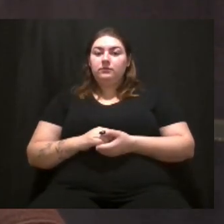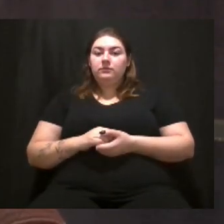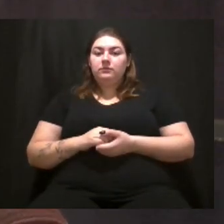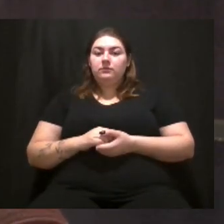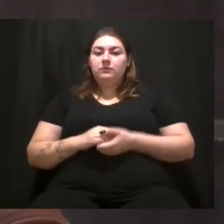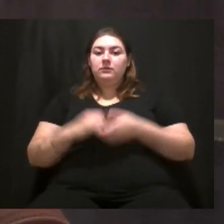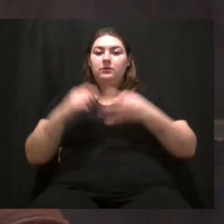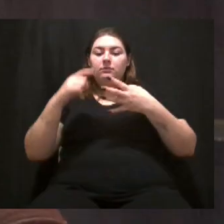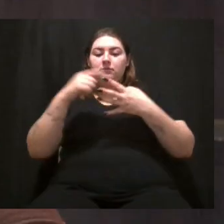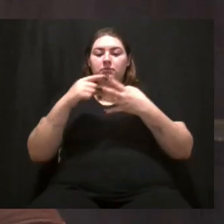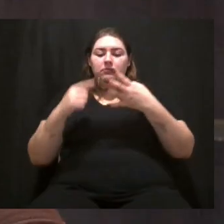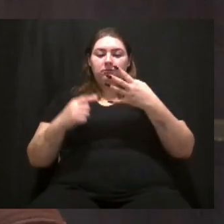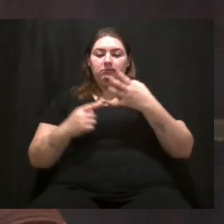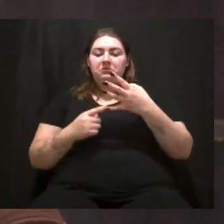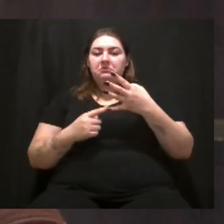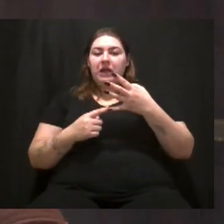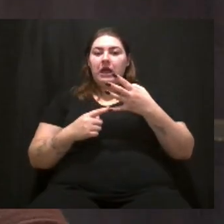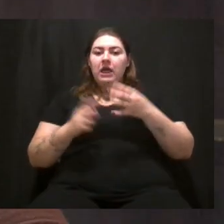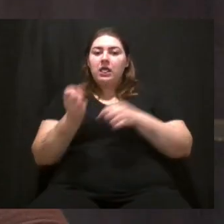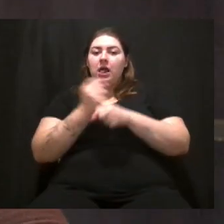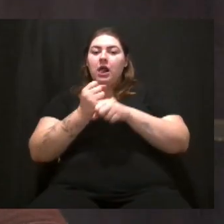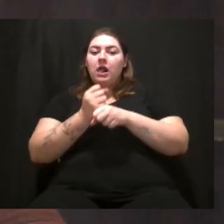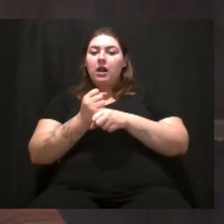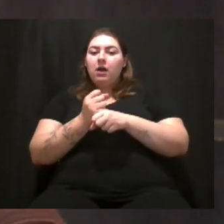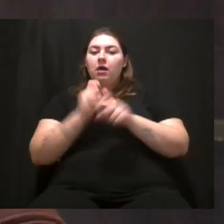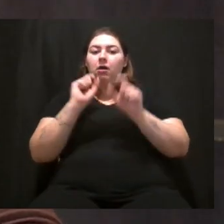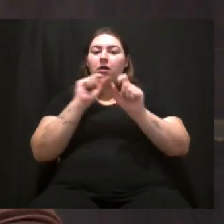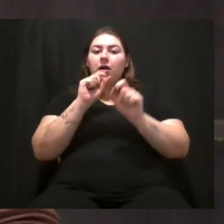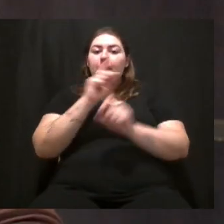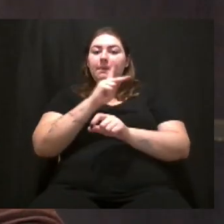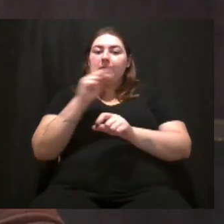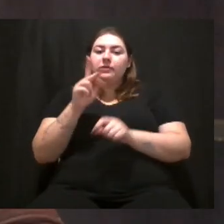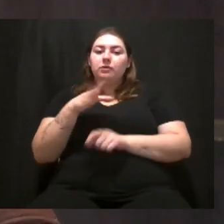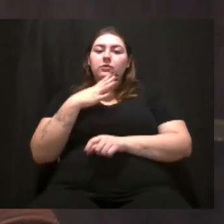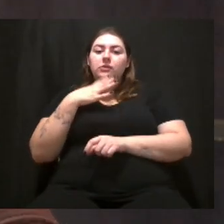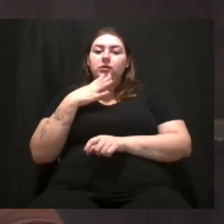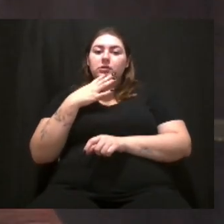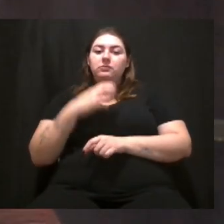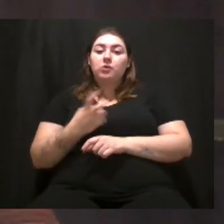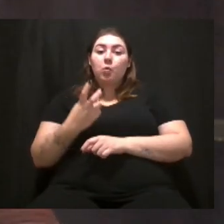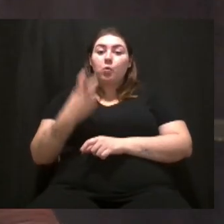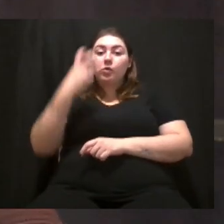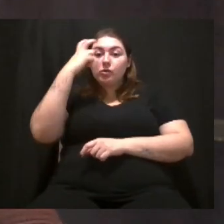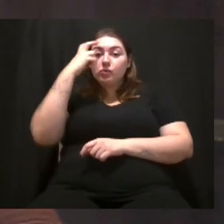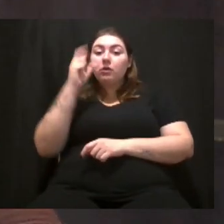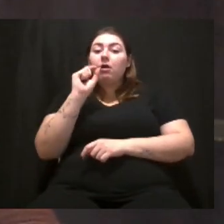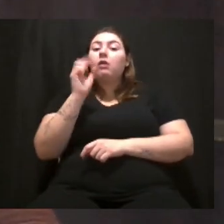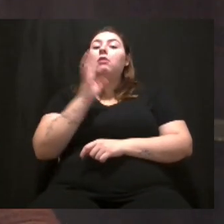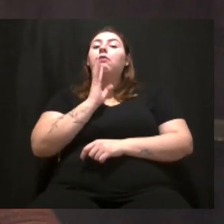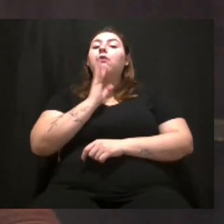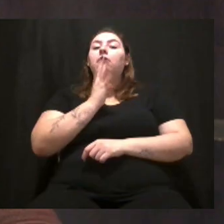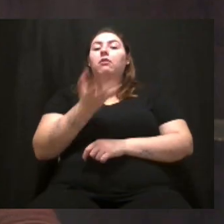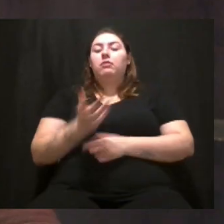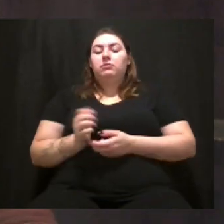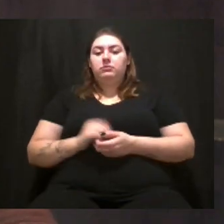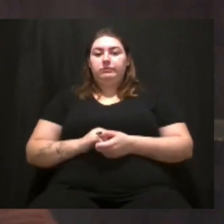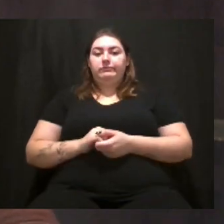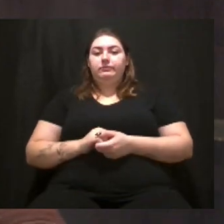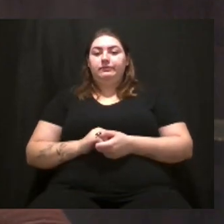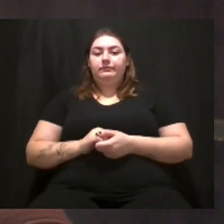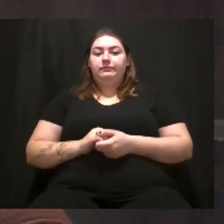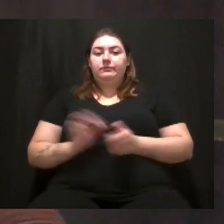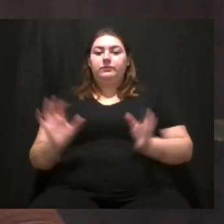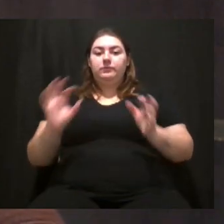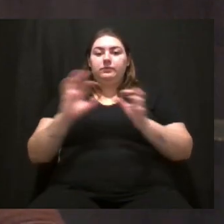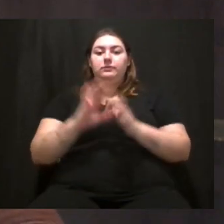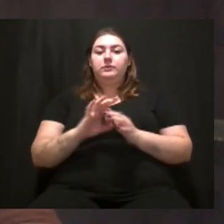escola, que professor que ela conheceu, que metodologia ela conheceu, que cultura ela conheceu, ela não vai criar vínculos